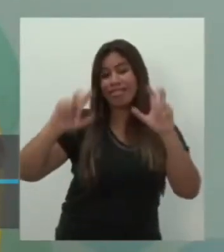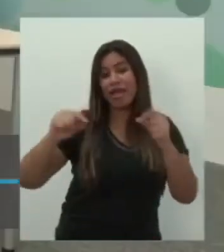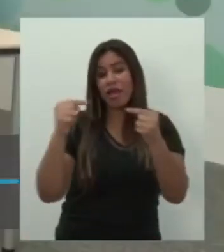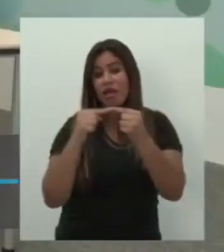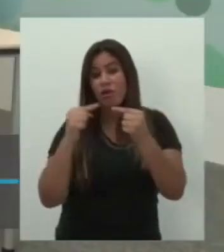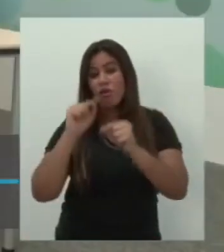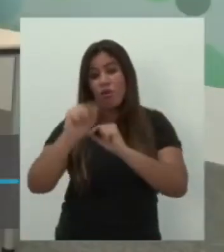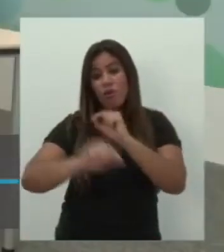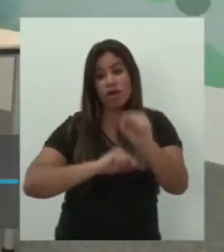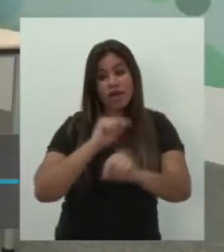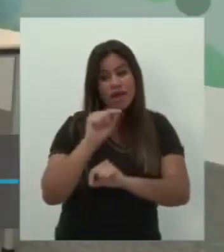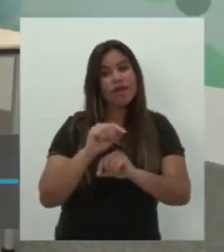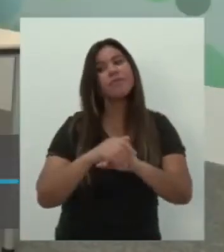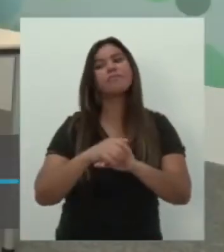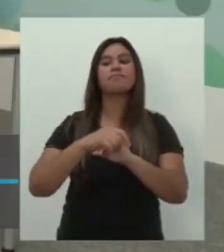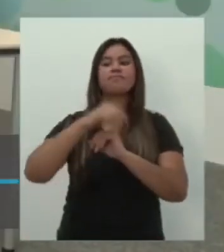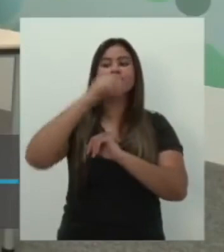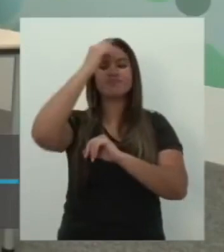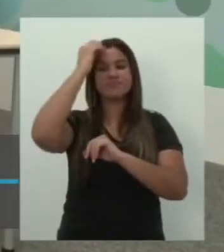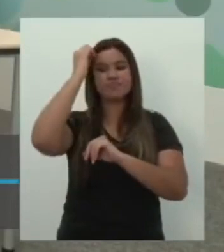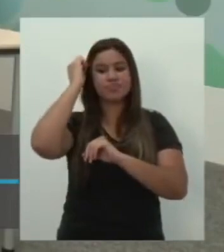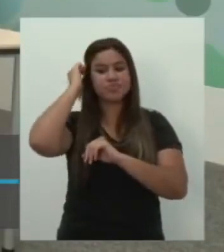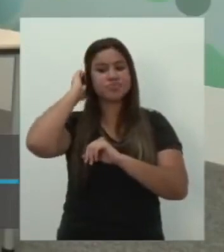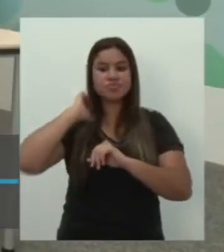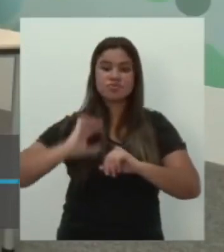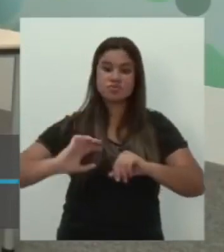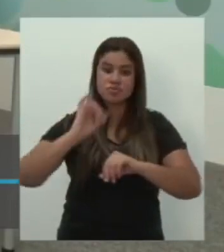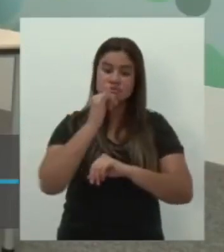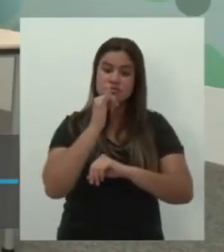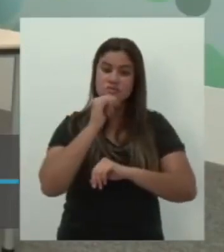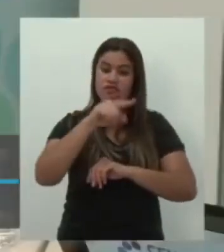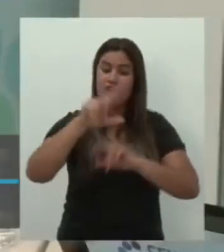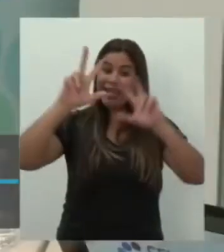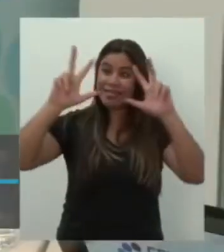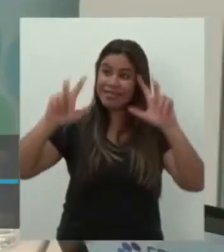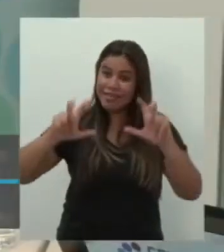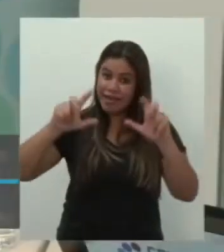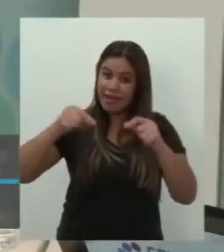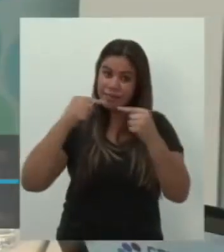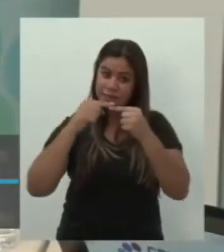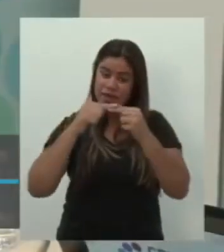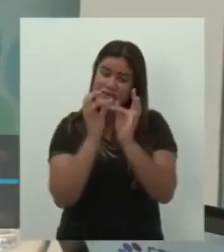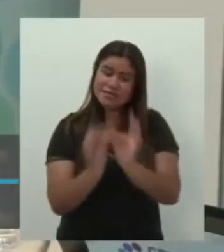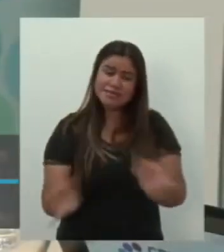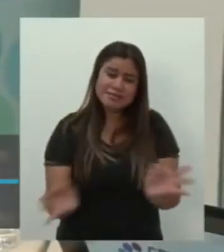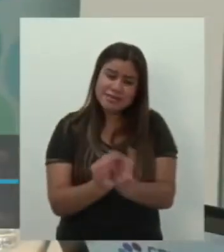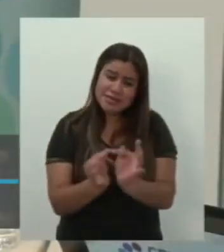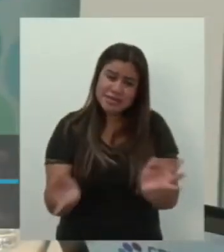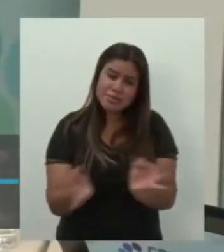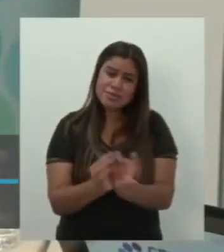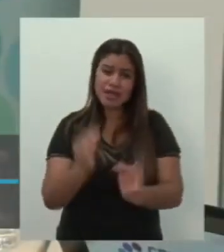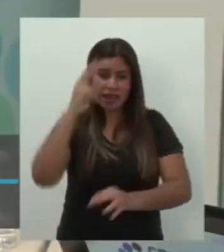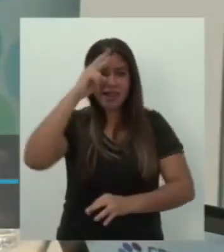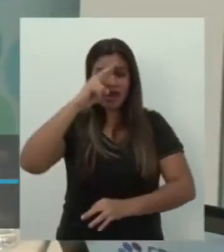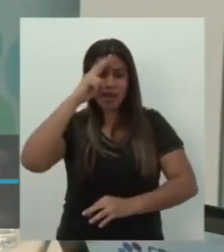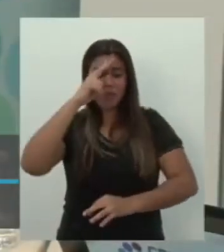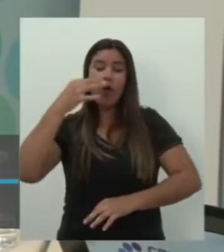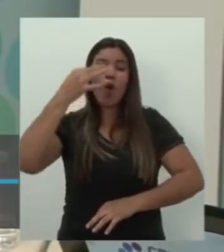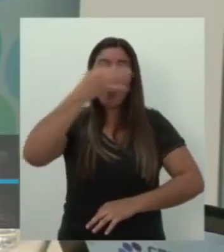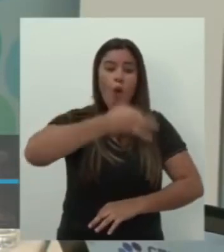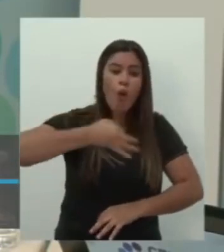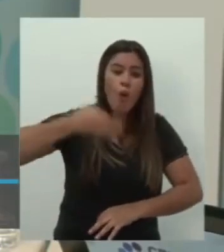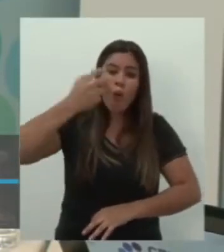de assunto, os assuntos que tratam o trovadorismo são basicamente assuntos muito simples, lembram-se, é uma tradição oral,